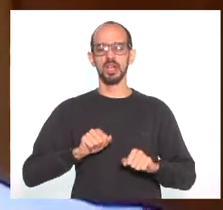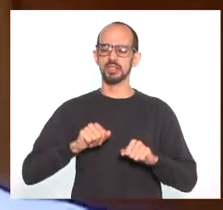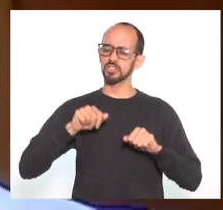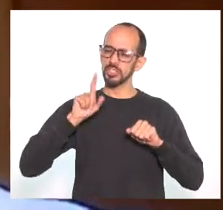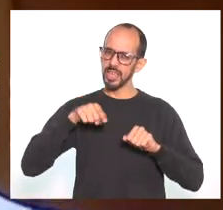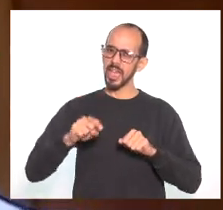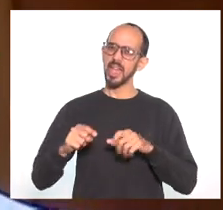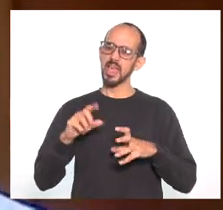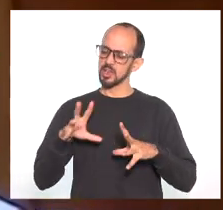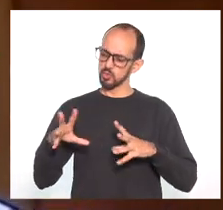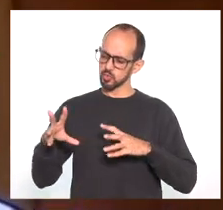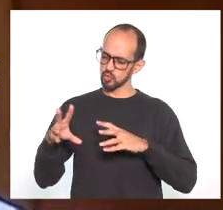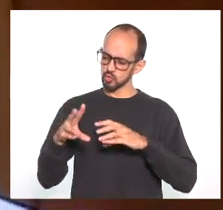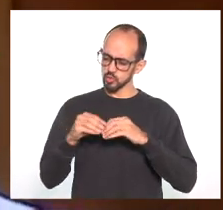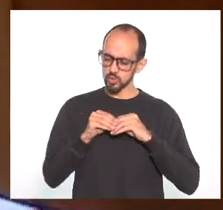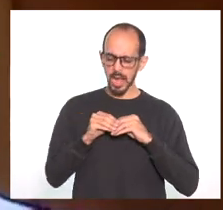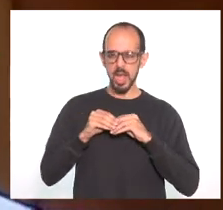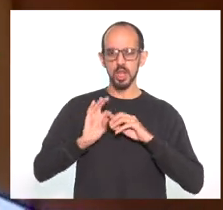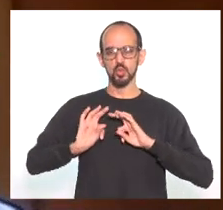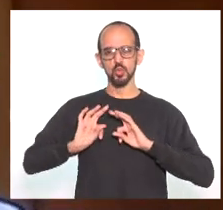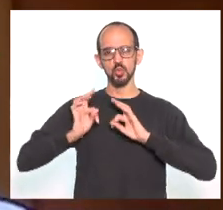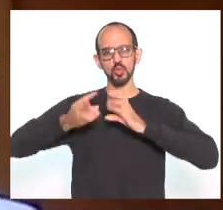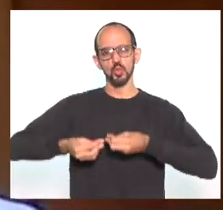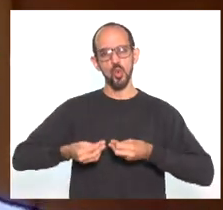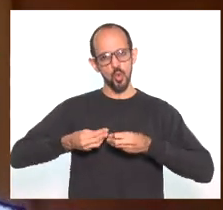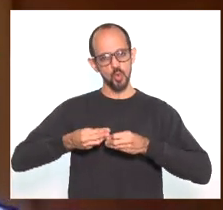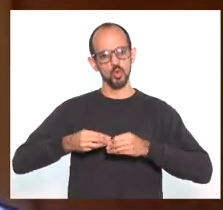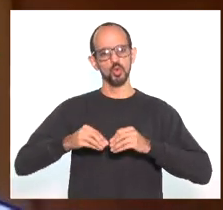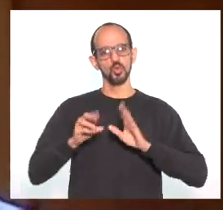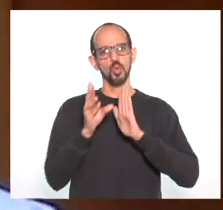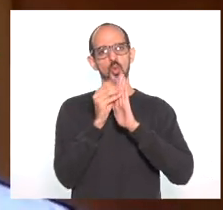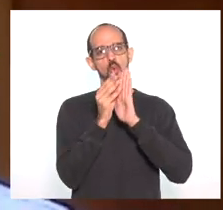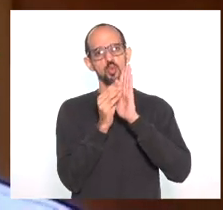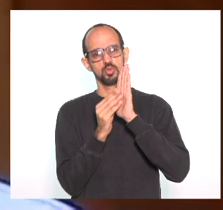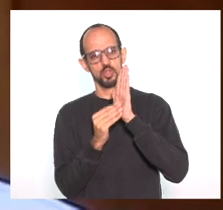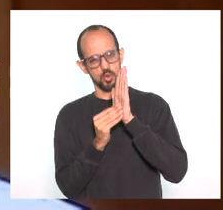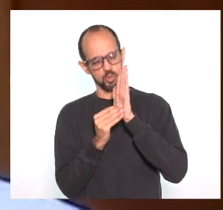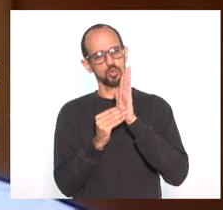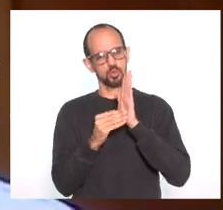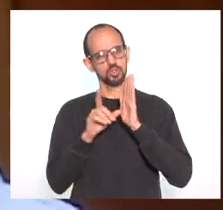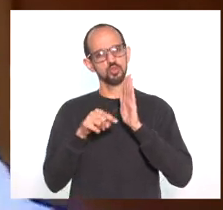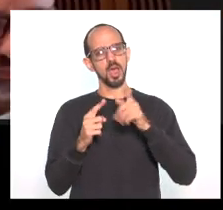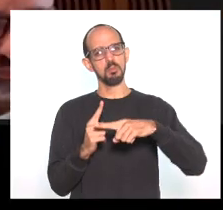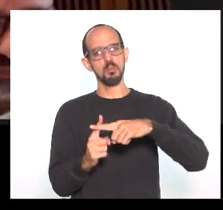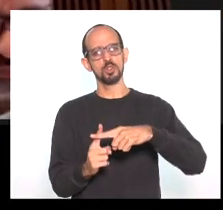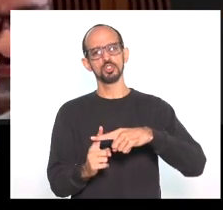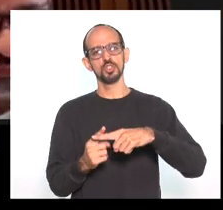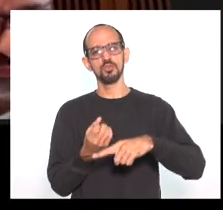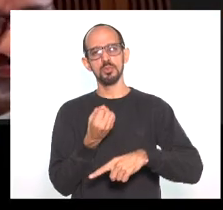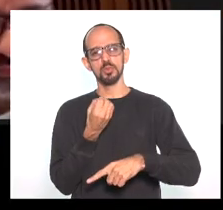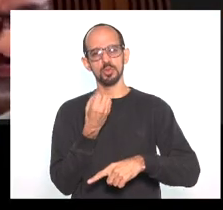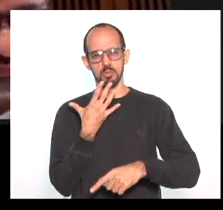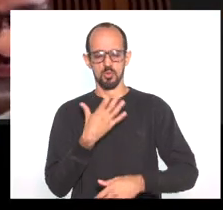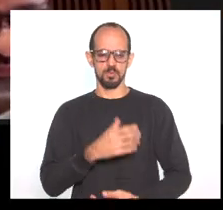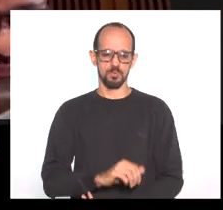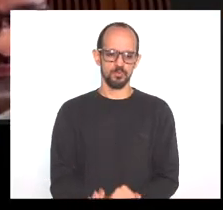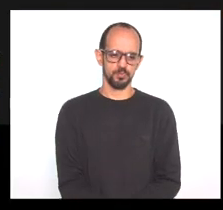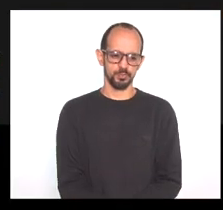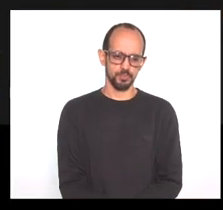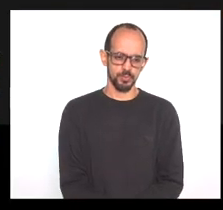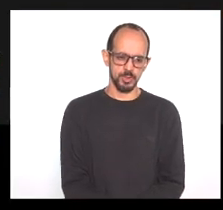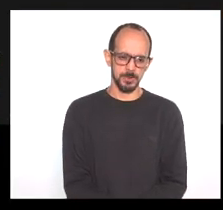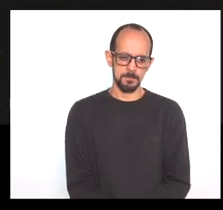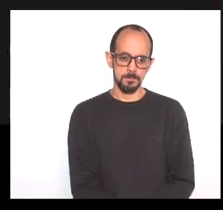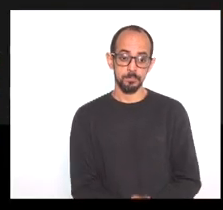principais dispositivos legais que regem a matéria. Eu quero ressaltar isso como positivo, apenas isso. Obrigado, deputado Valdeir Carneiro.